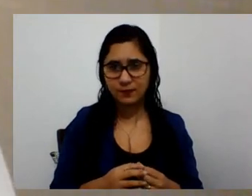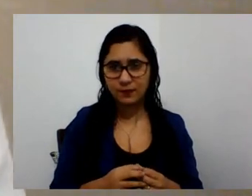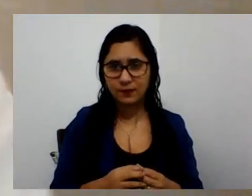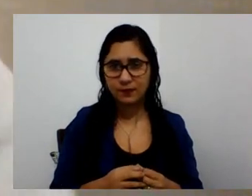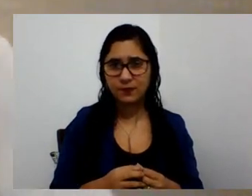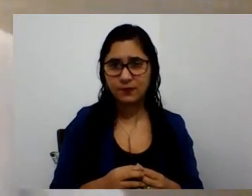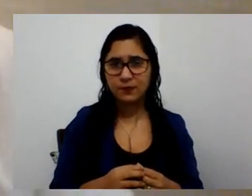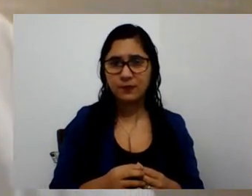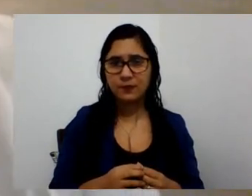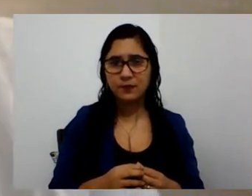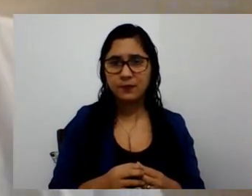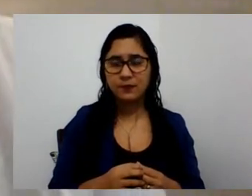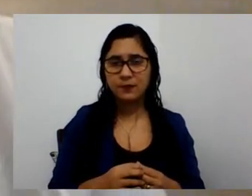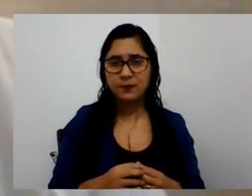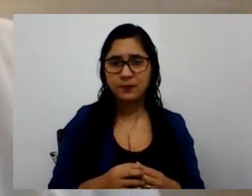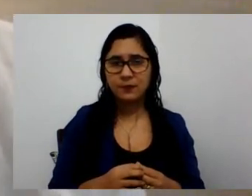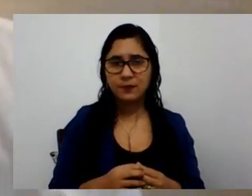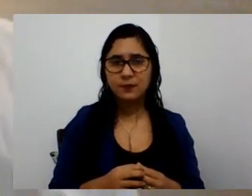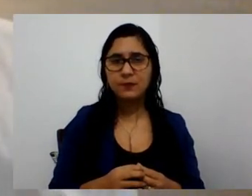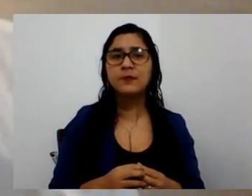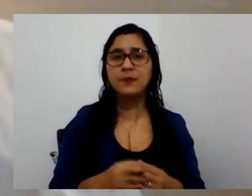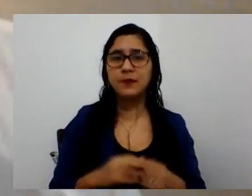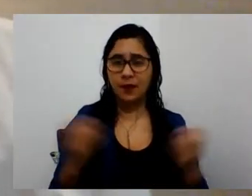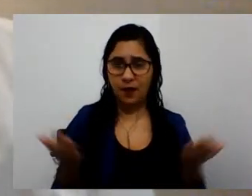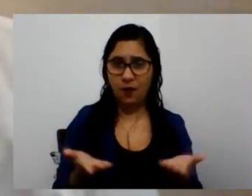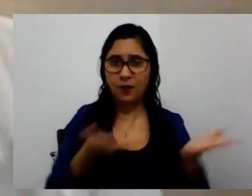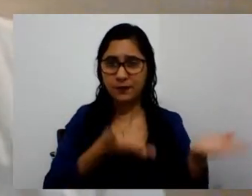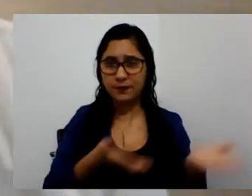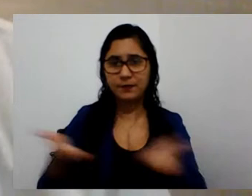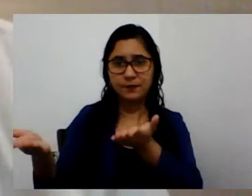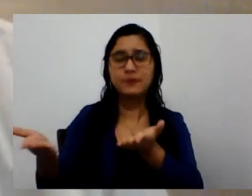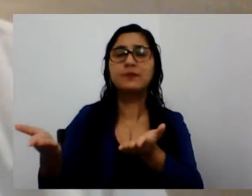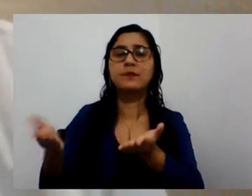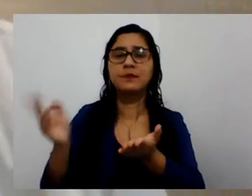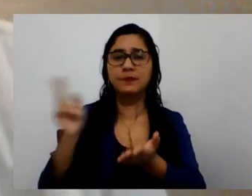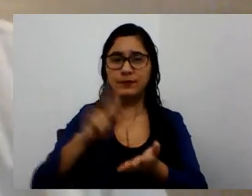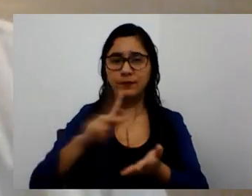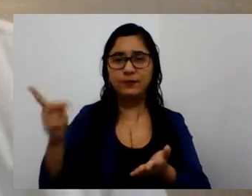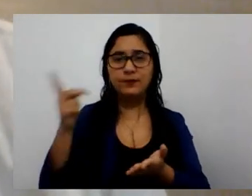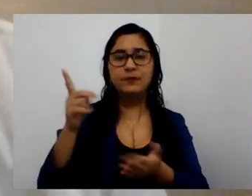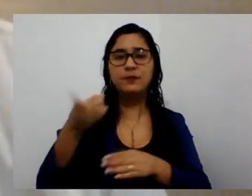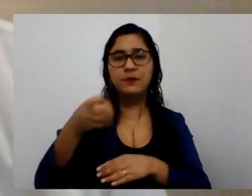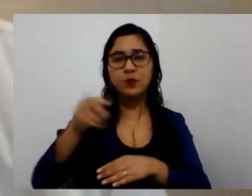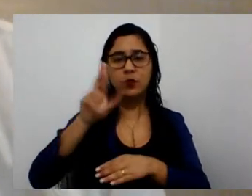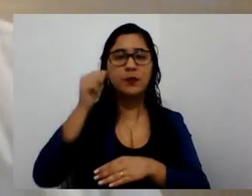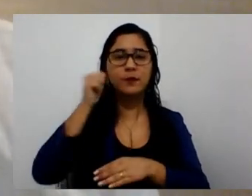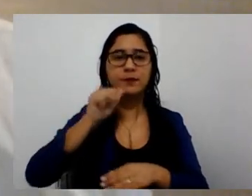de passar a palavra a professora doutora Wanda